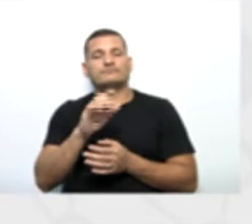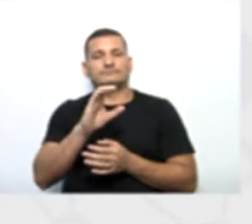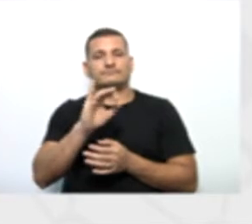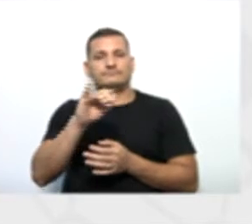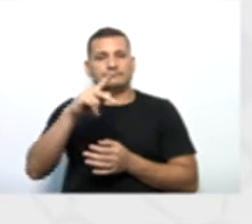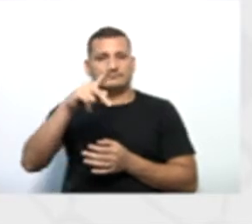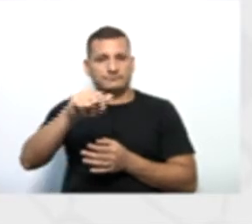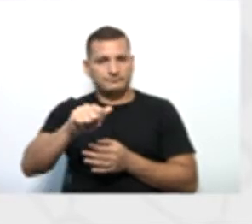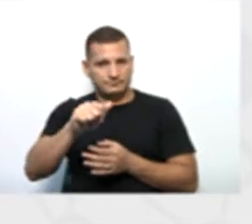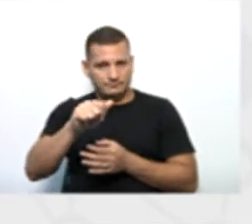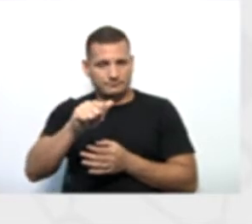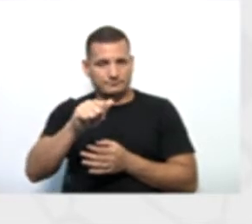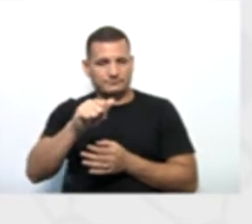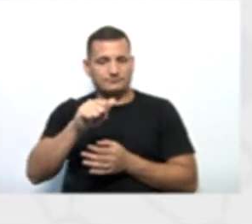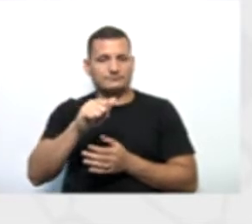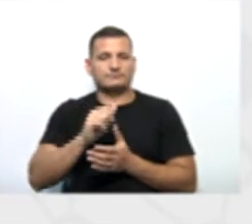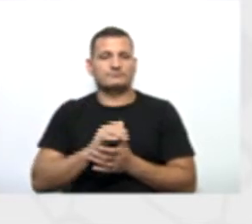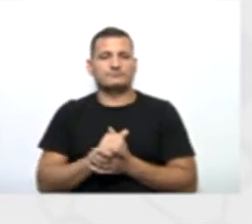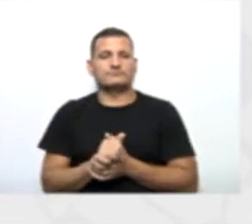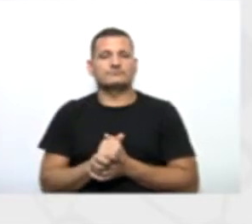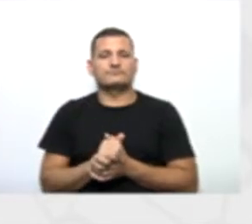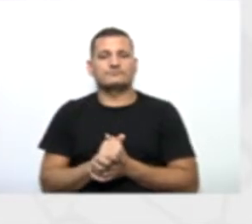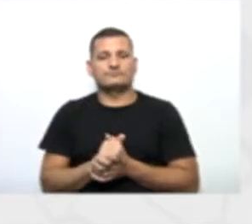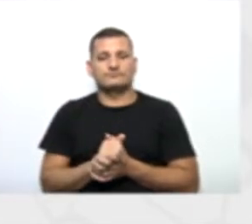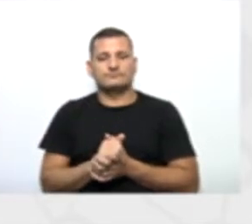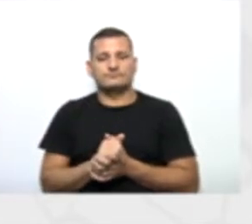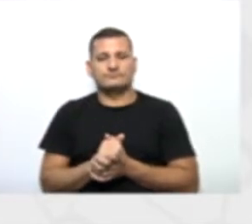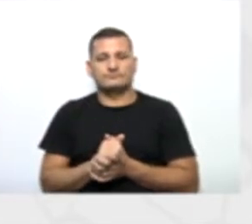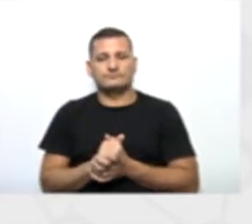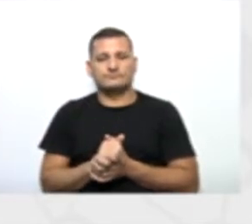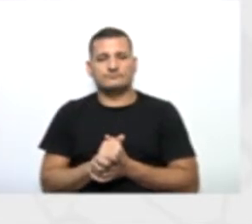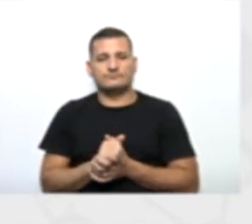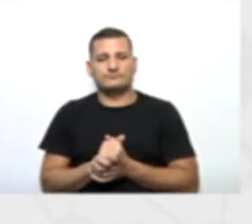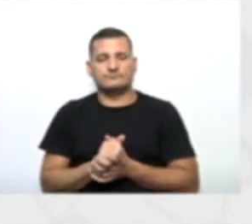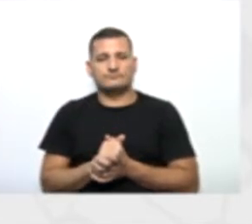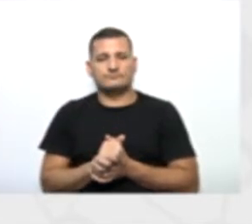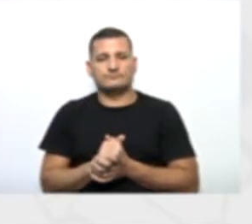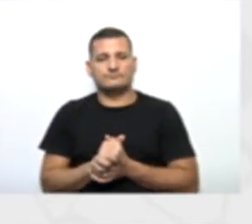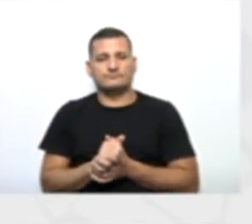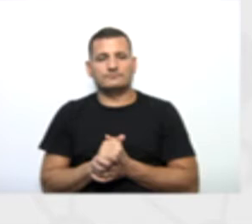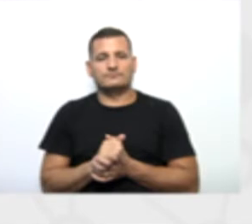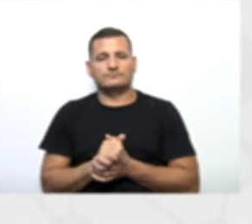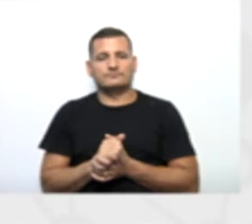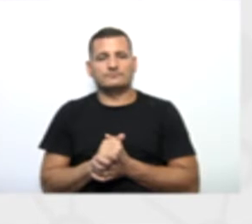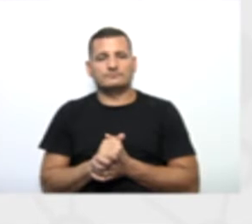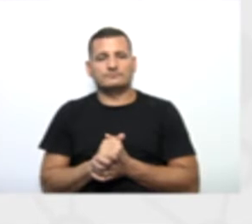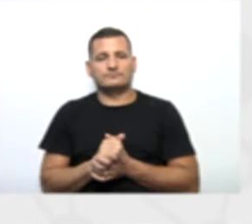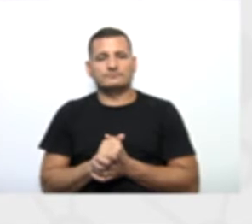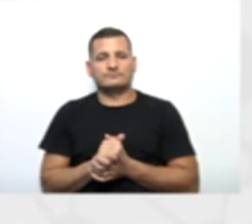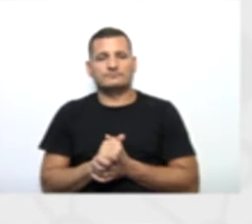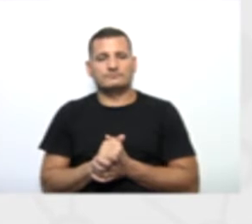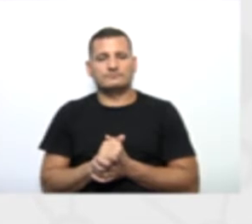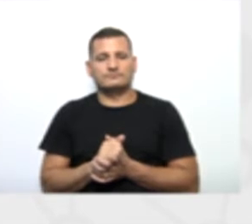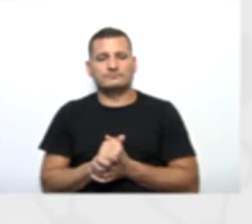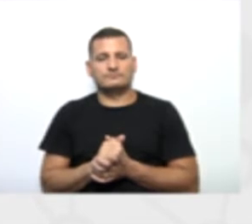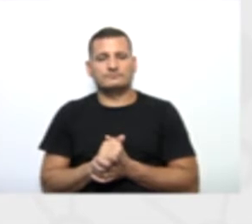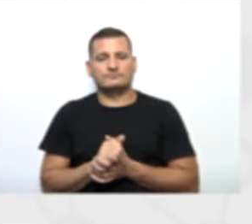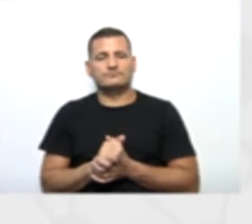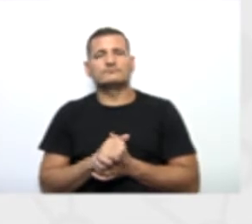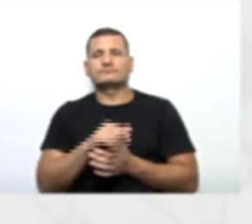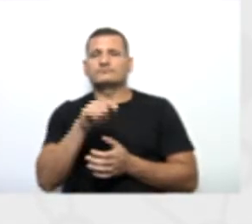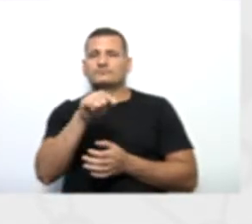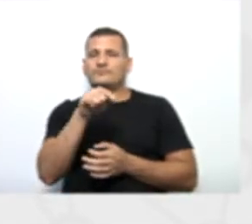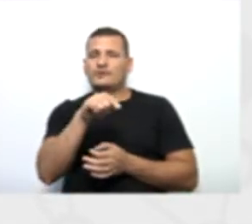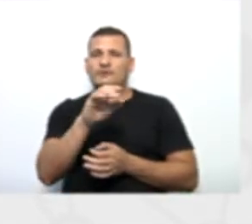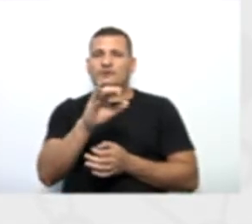CIPA, ok? Pela Comissão de Prevenção de Acidentes, Comissão Interna de Prevenção de Acidentes, sendo ela o agente